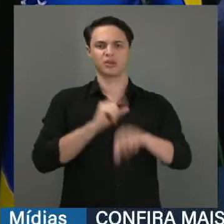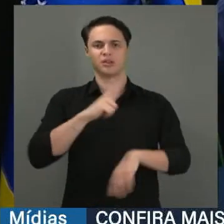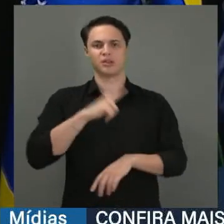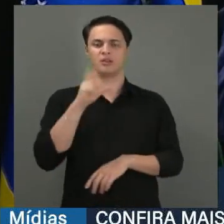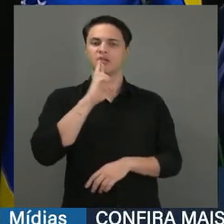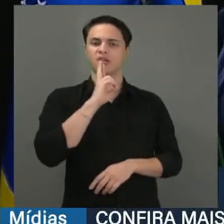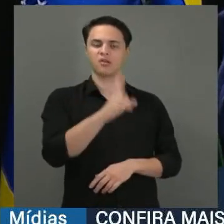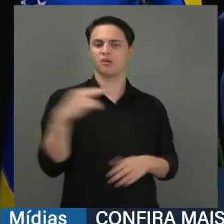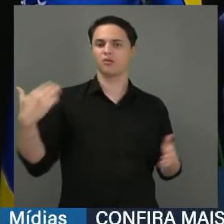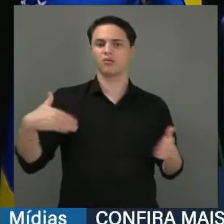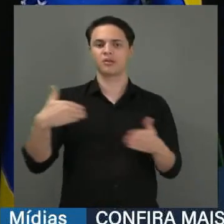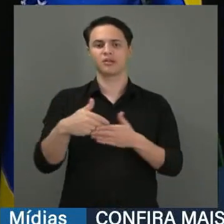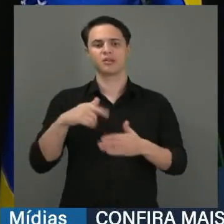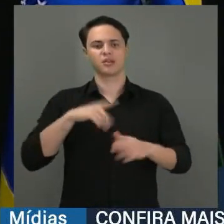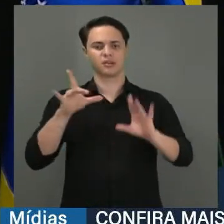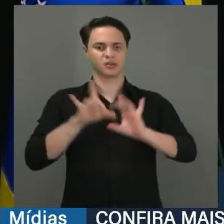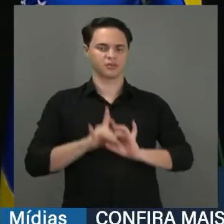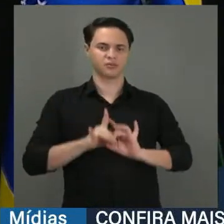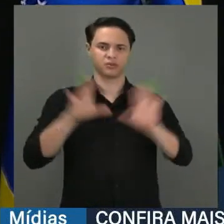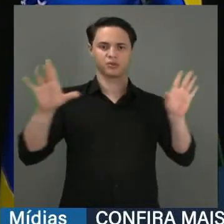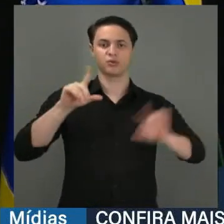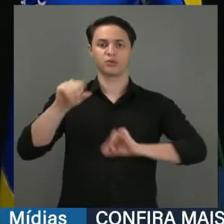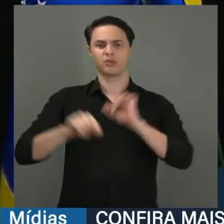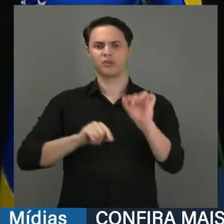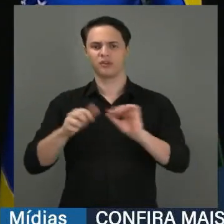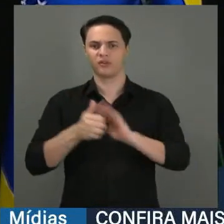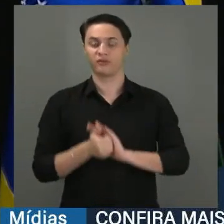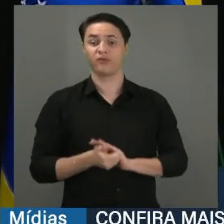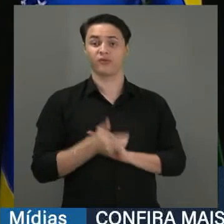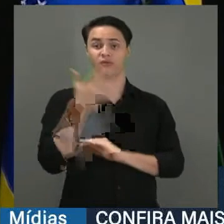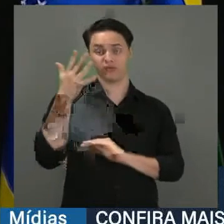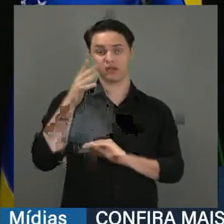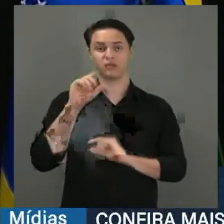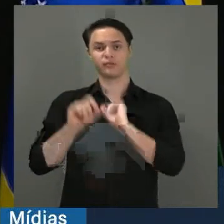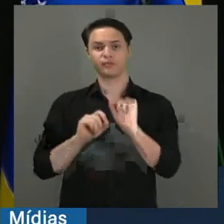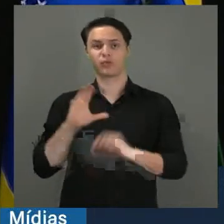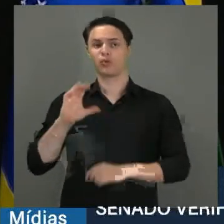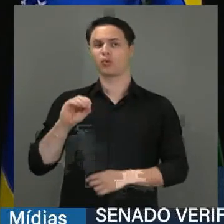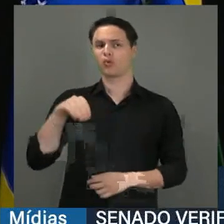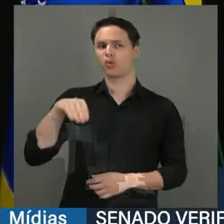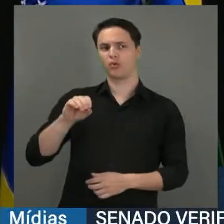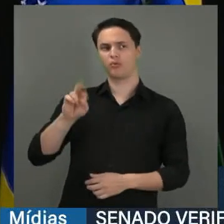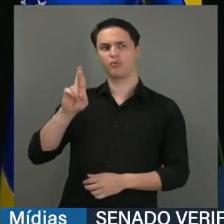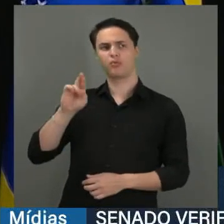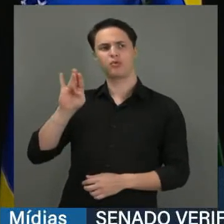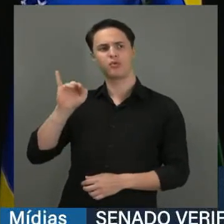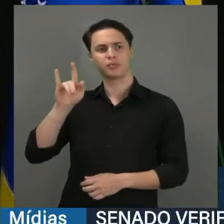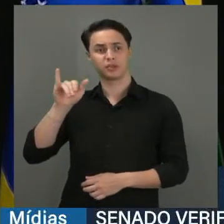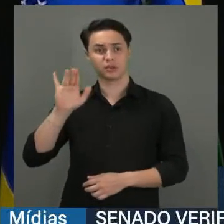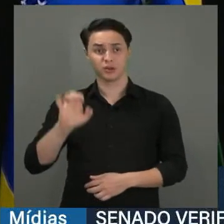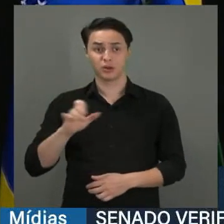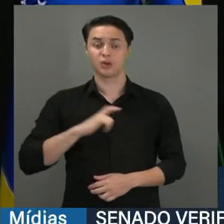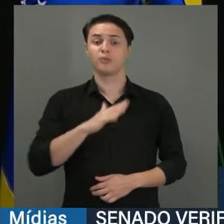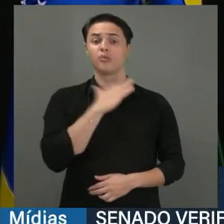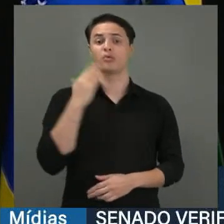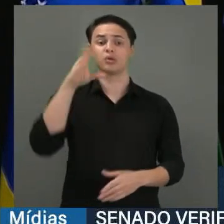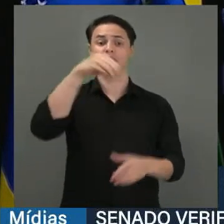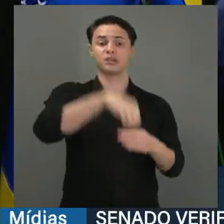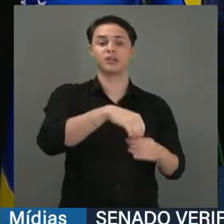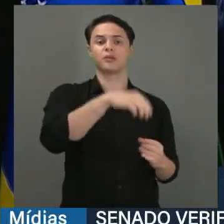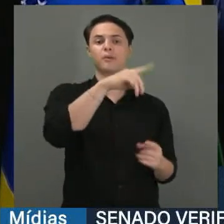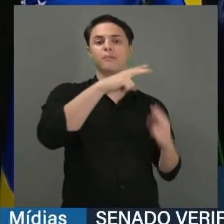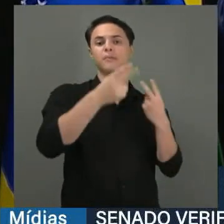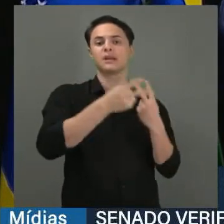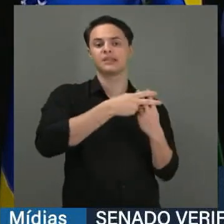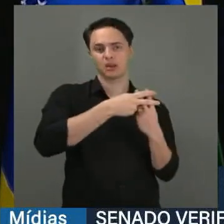respondesse o processo em liberdade, em face de várias comorbidades que acabaram provocando sua morte dentro da Papuda por